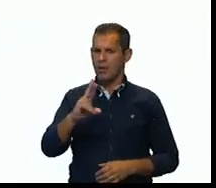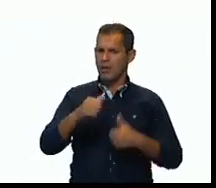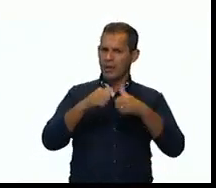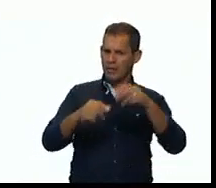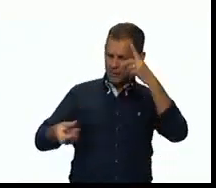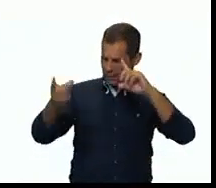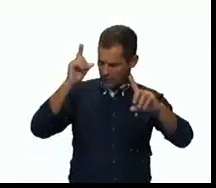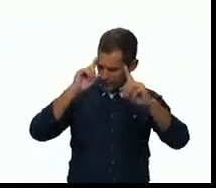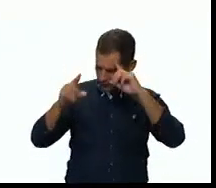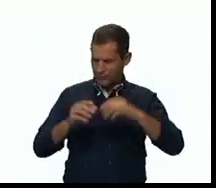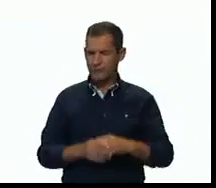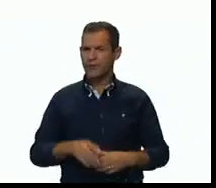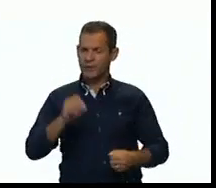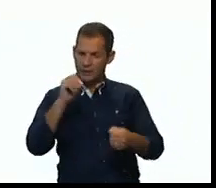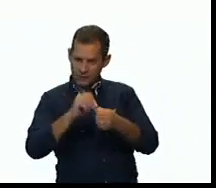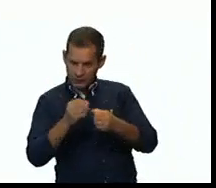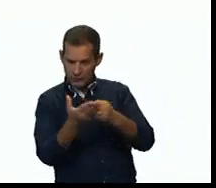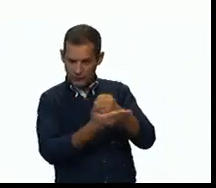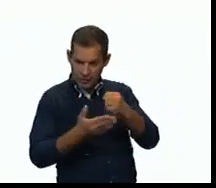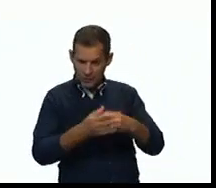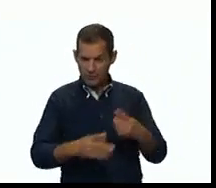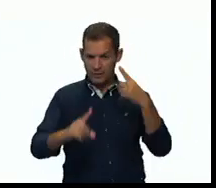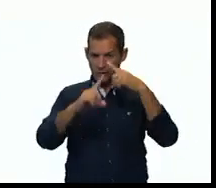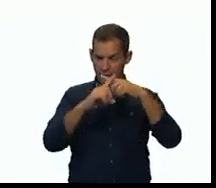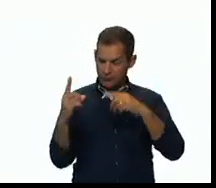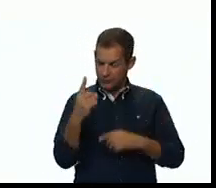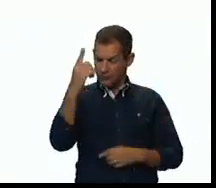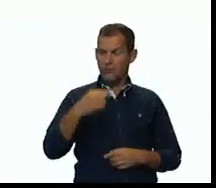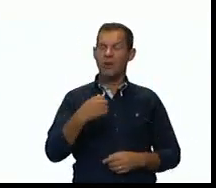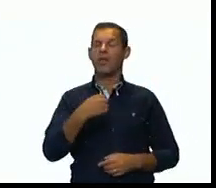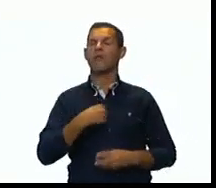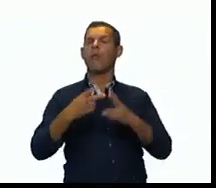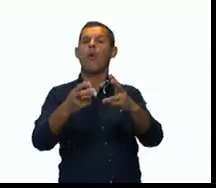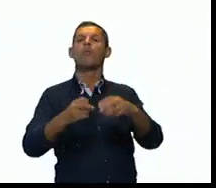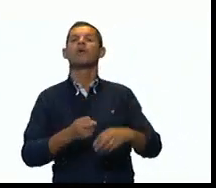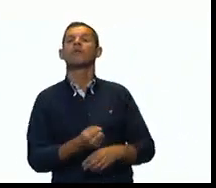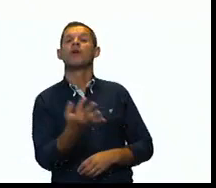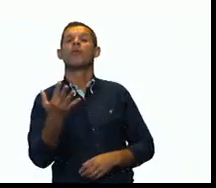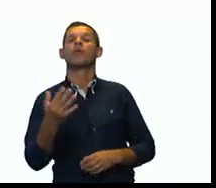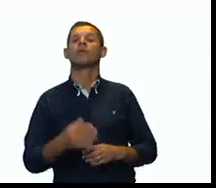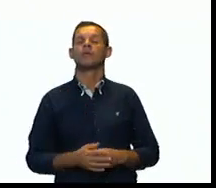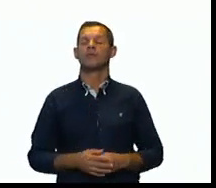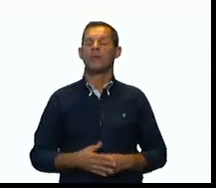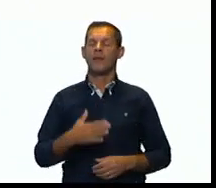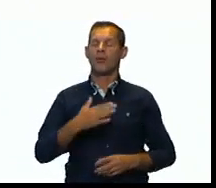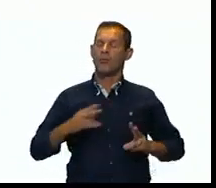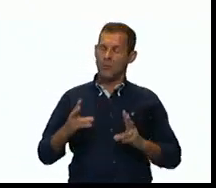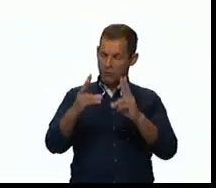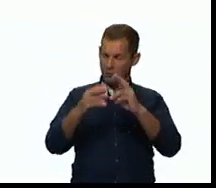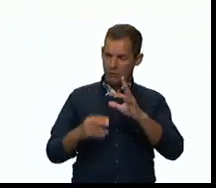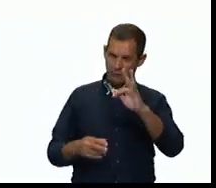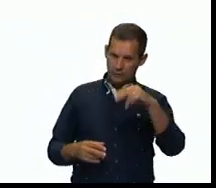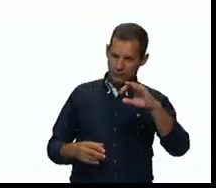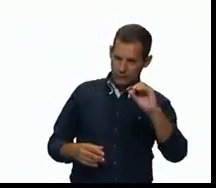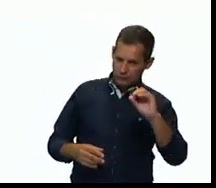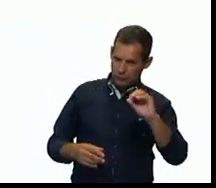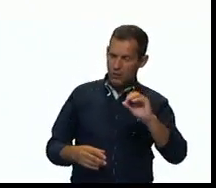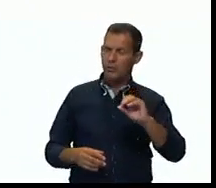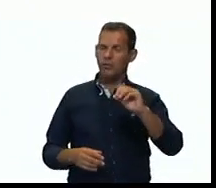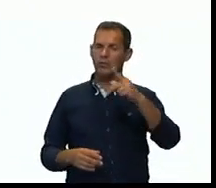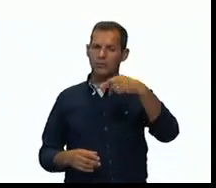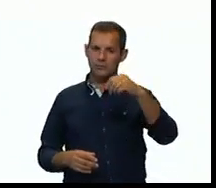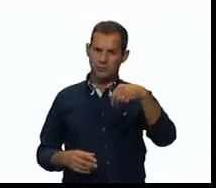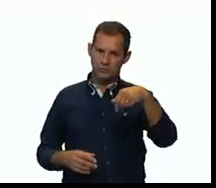essa ideia de fazer a base vezes a altura, ou seja, eu vou descobrir quanto que vale a minha função naquele ponto.